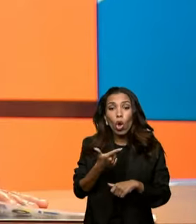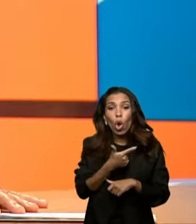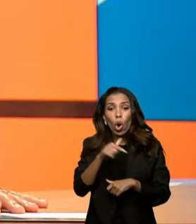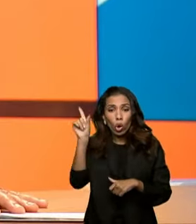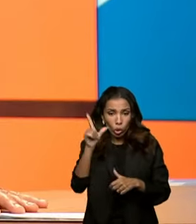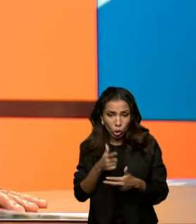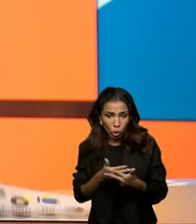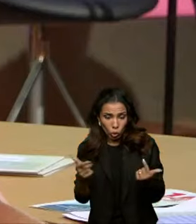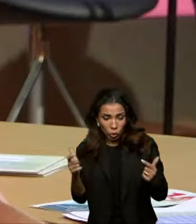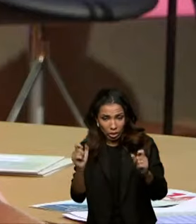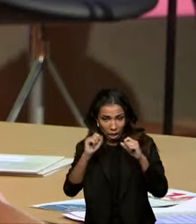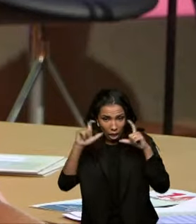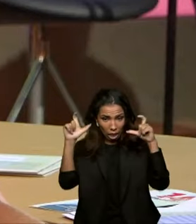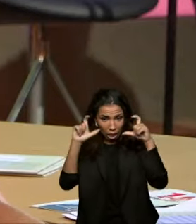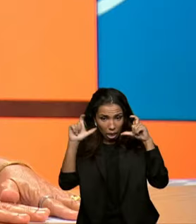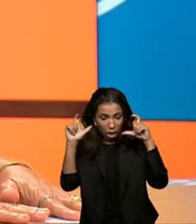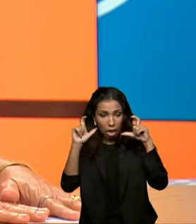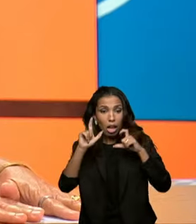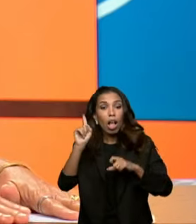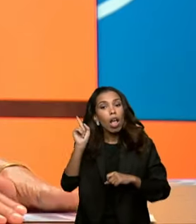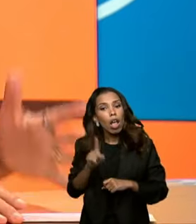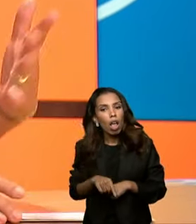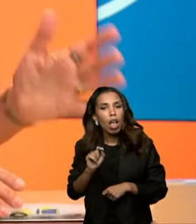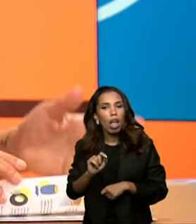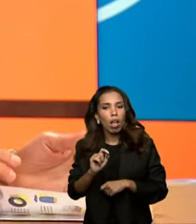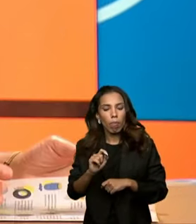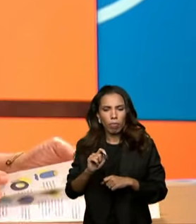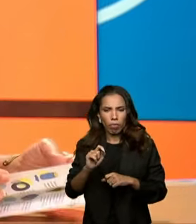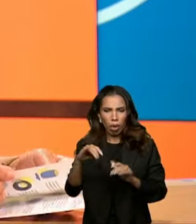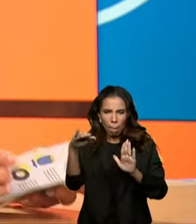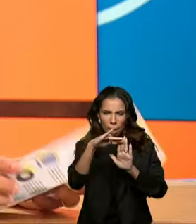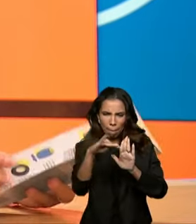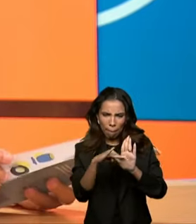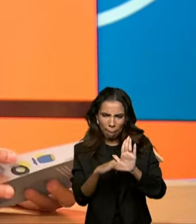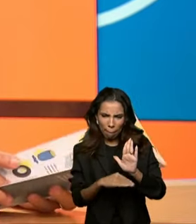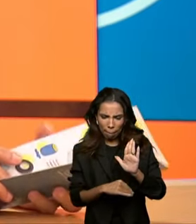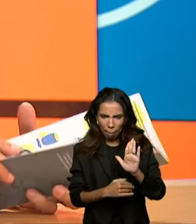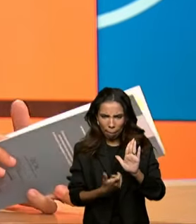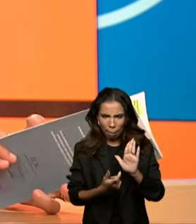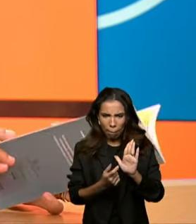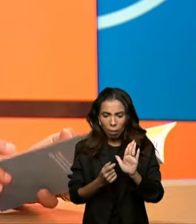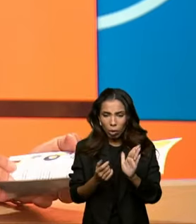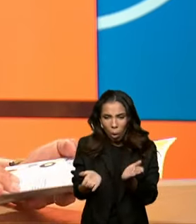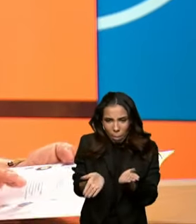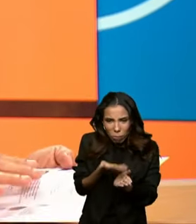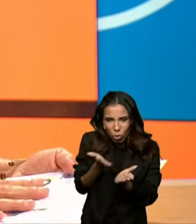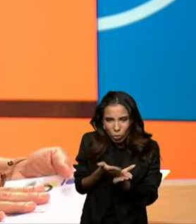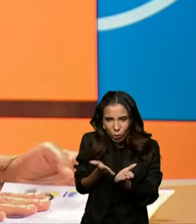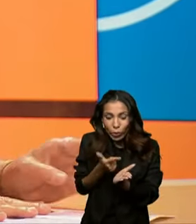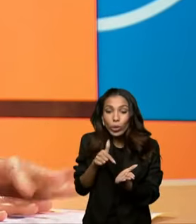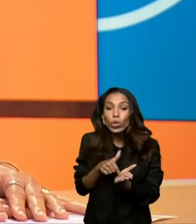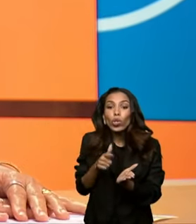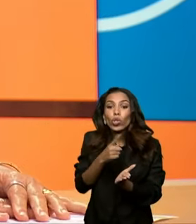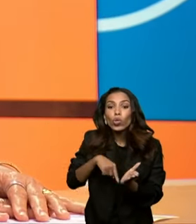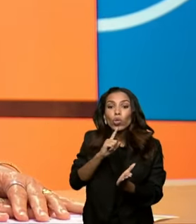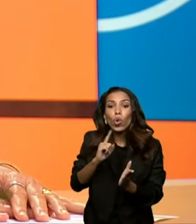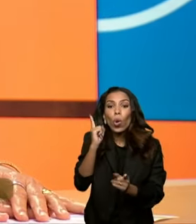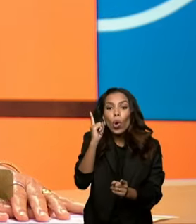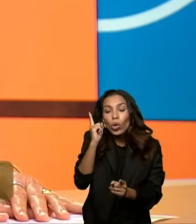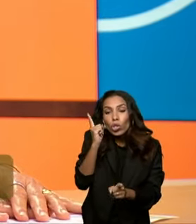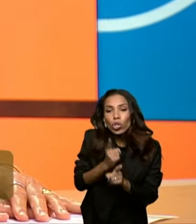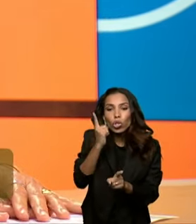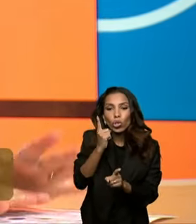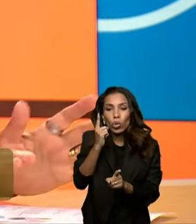assim, um outro alerta, que é o seguinte. Nesse folder aqui, nessa iniciativa, a gente identificou os principais